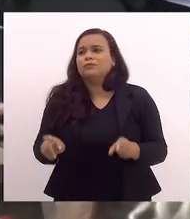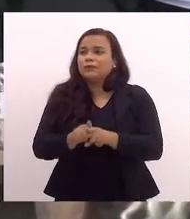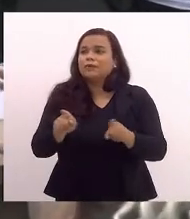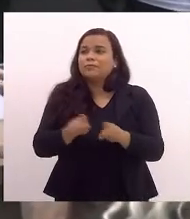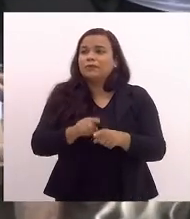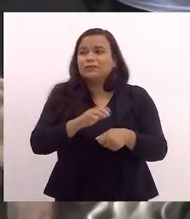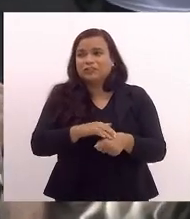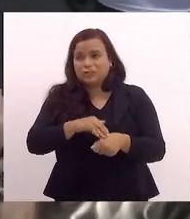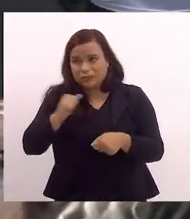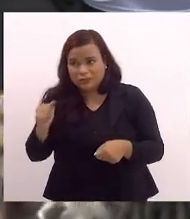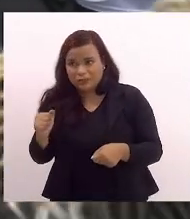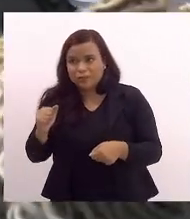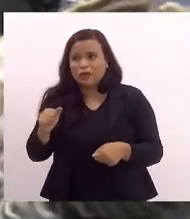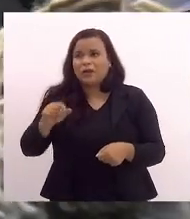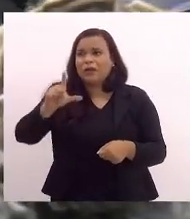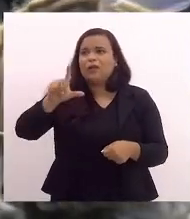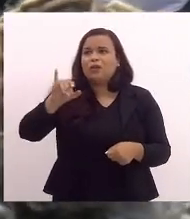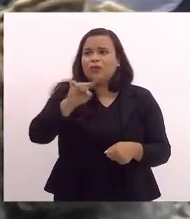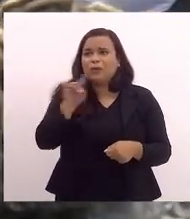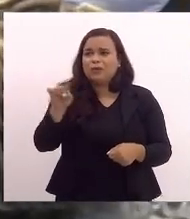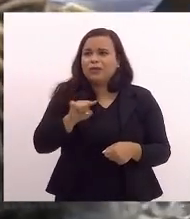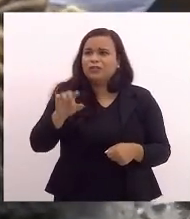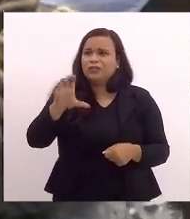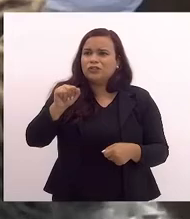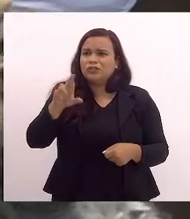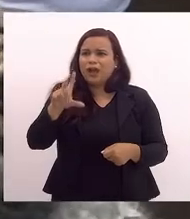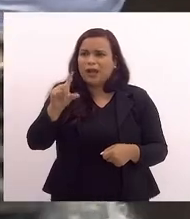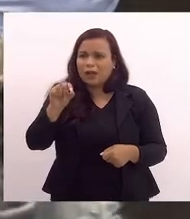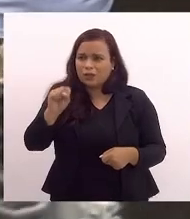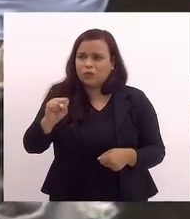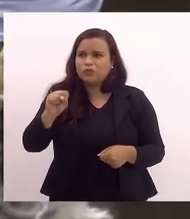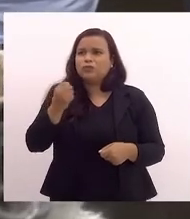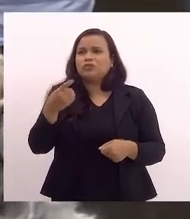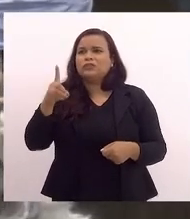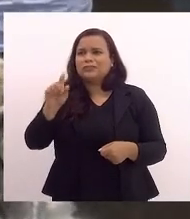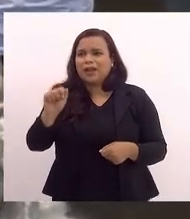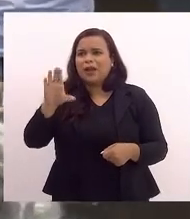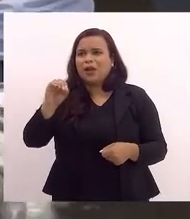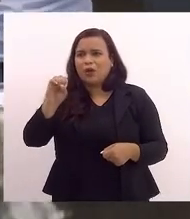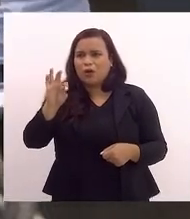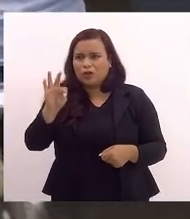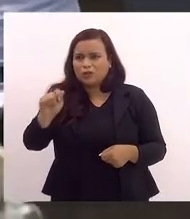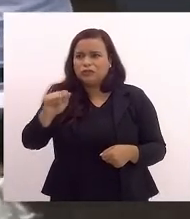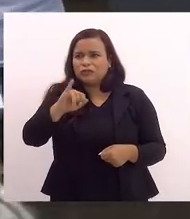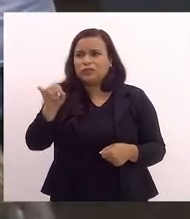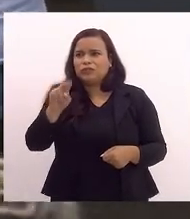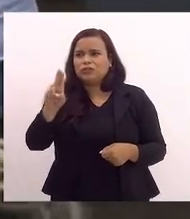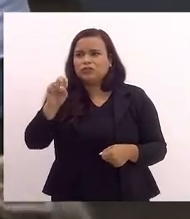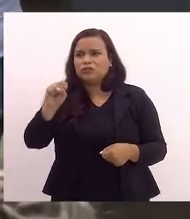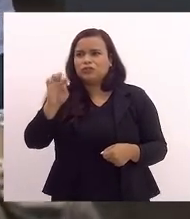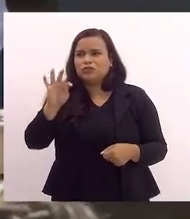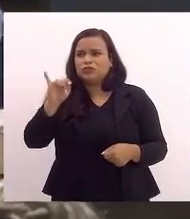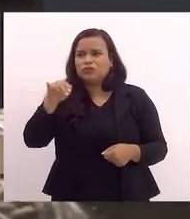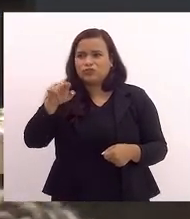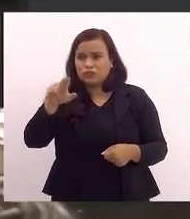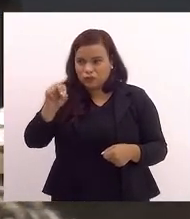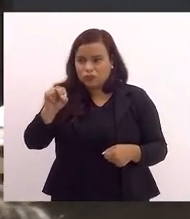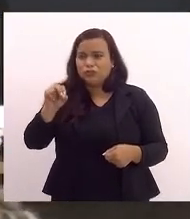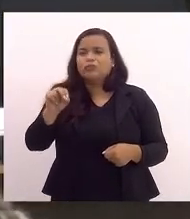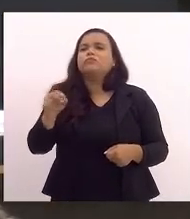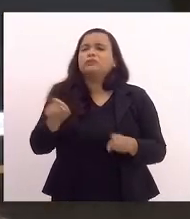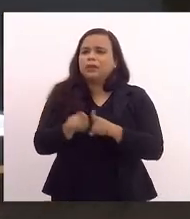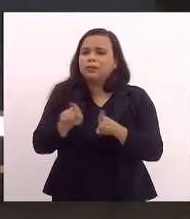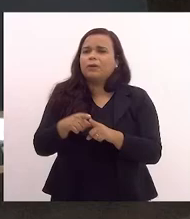Chamo também Luiz Carlos da Costa Justino, outro que está presente